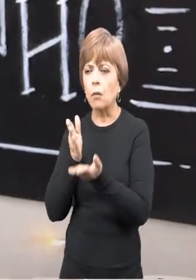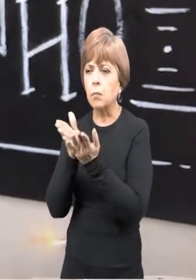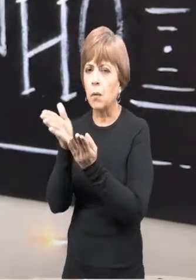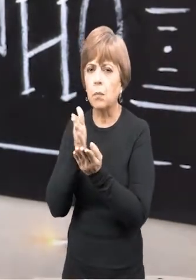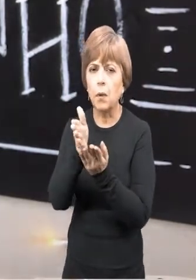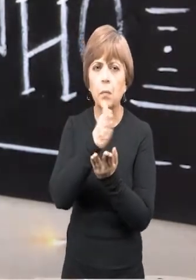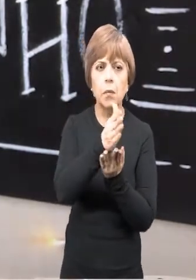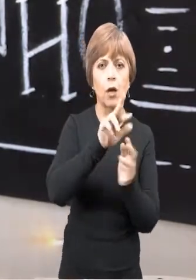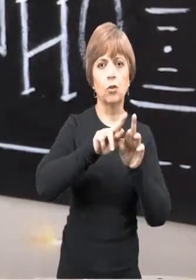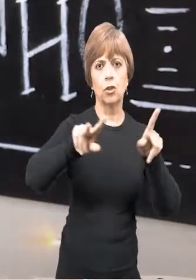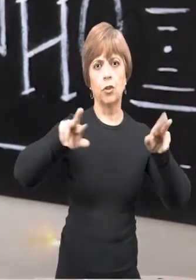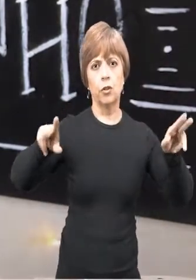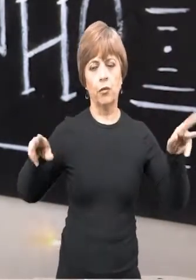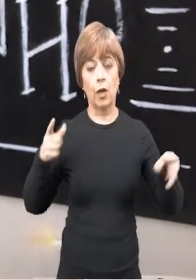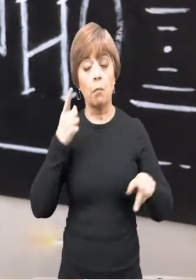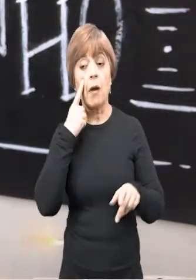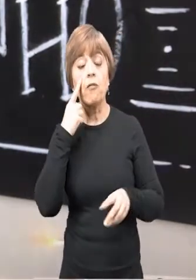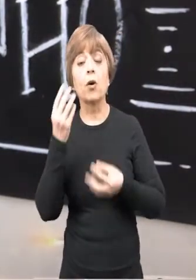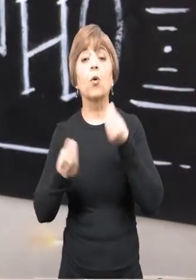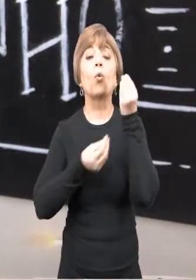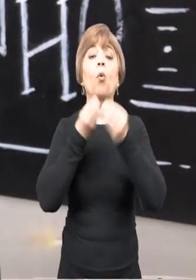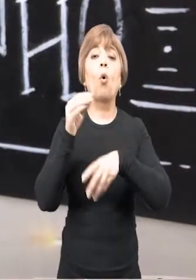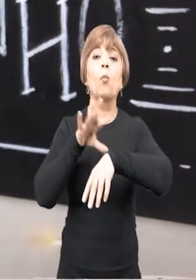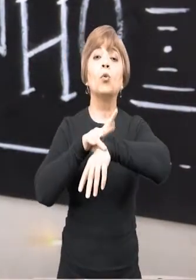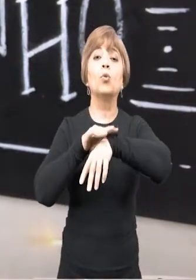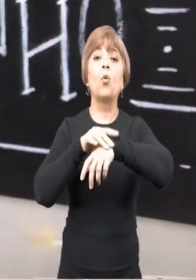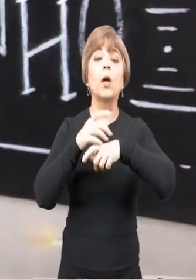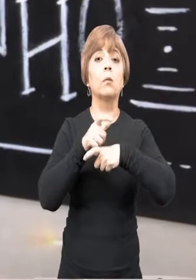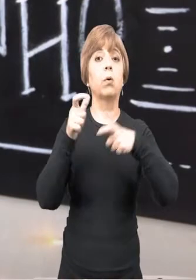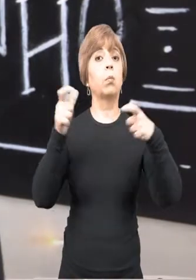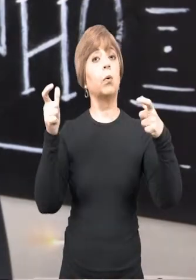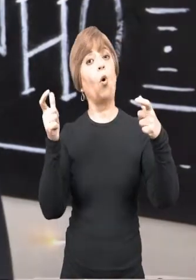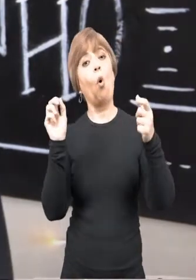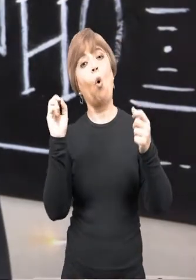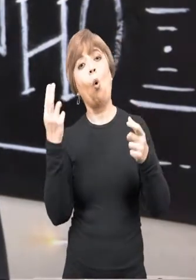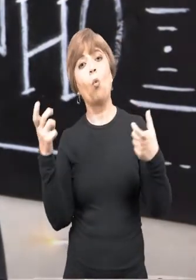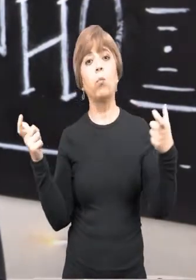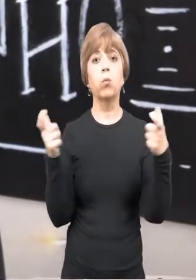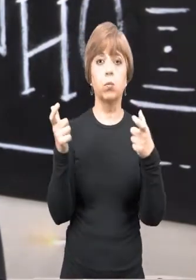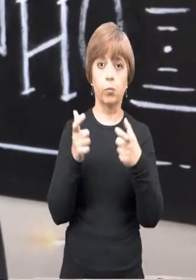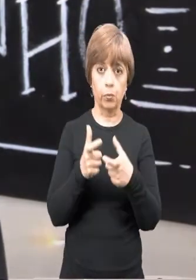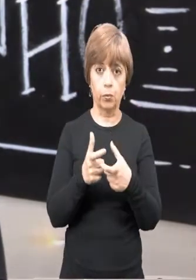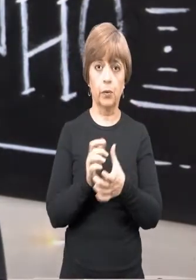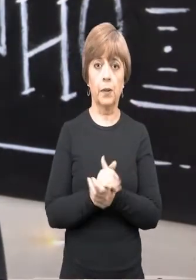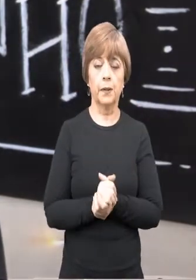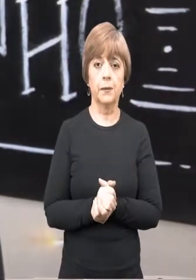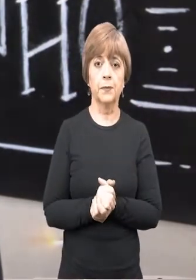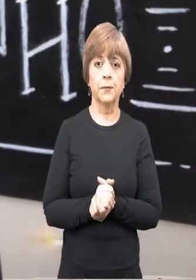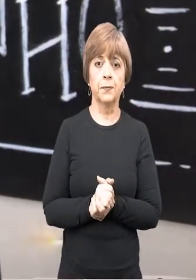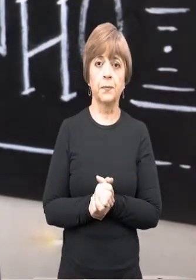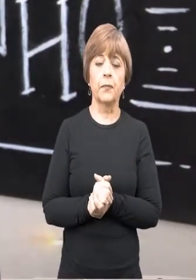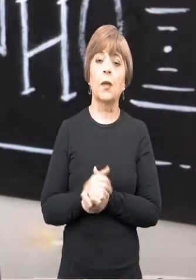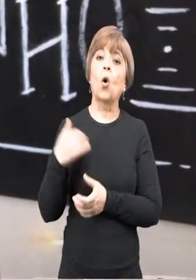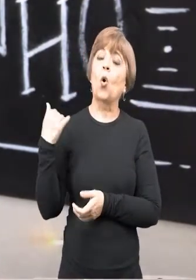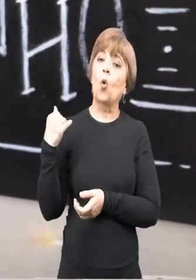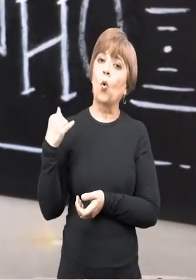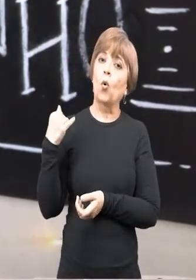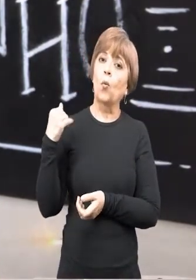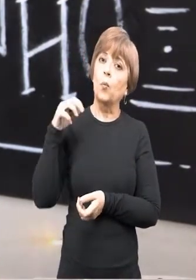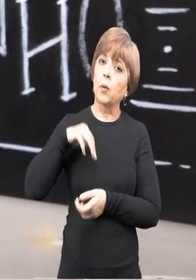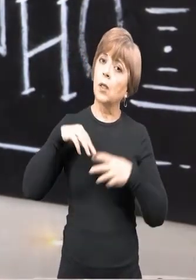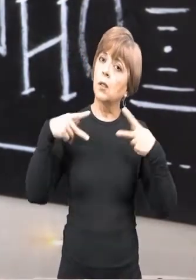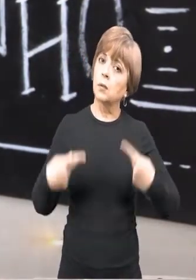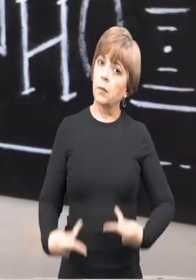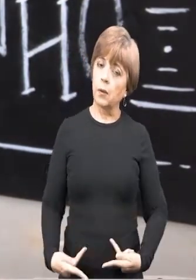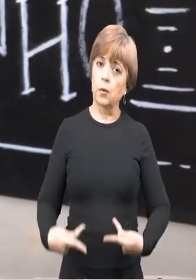se comportando o vírus e a doença no nosso território. O que o Ministério Público